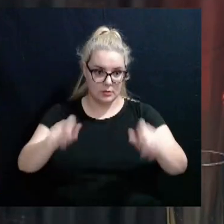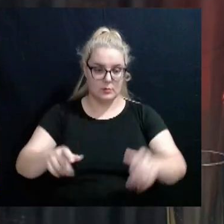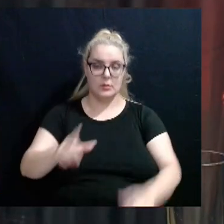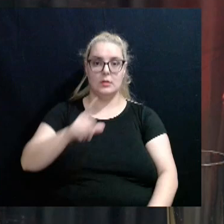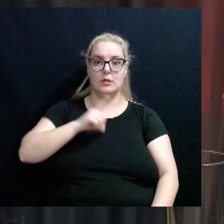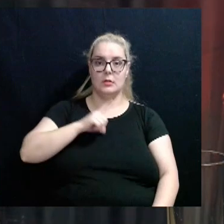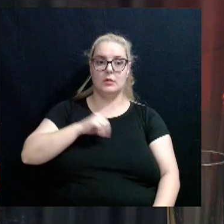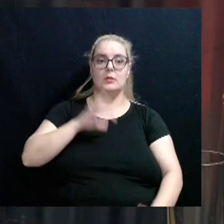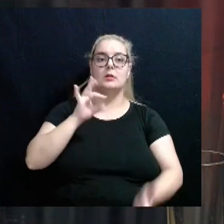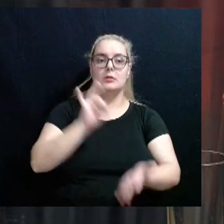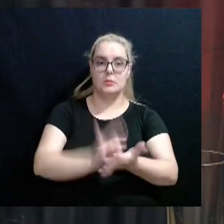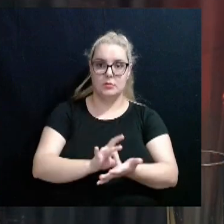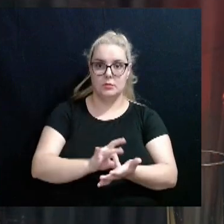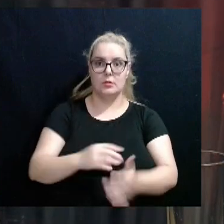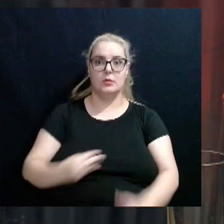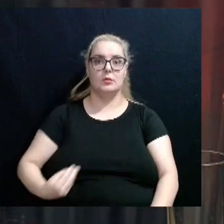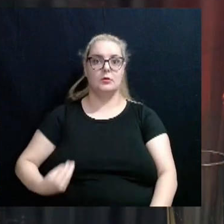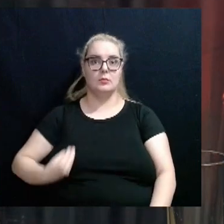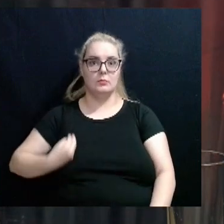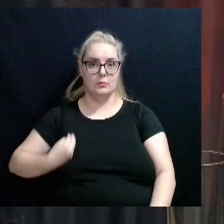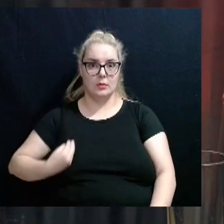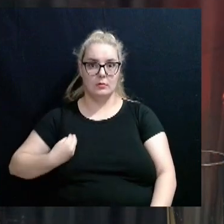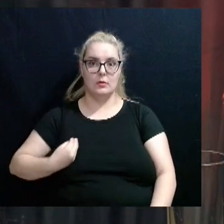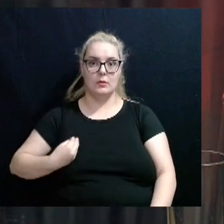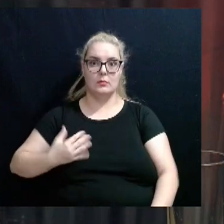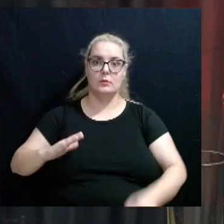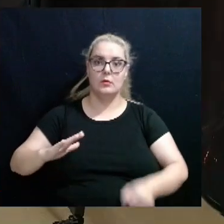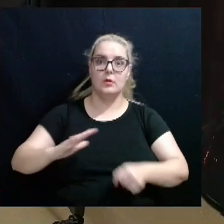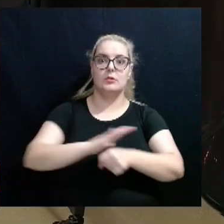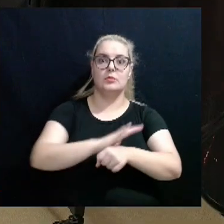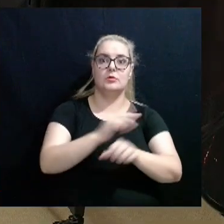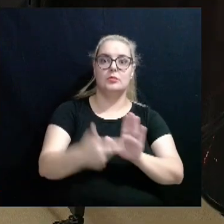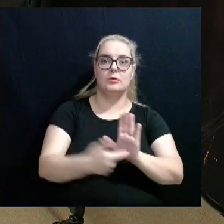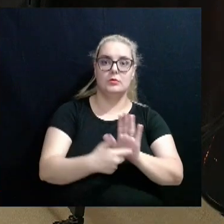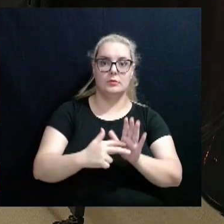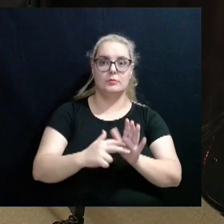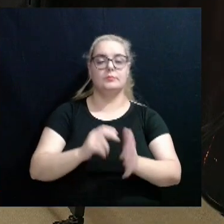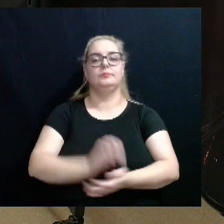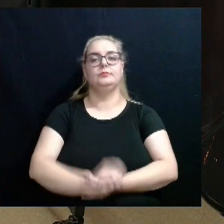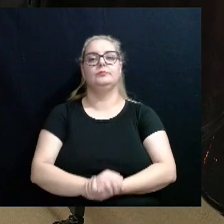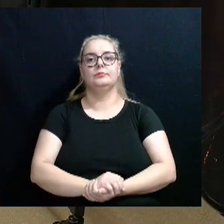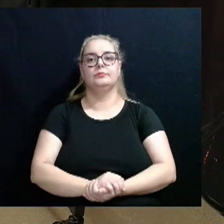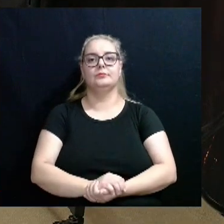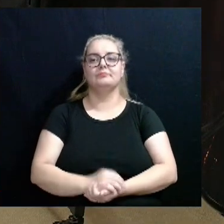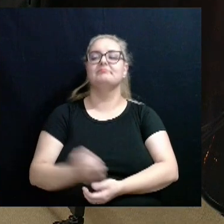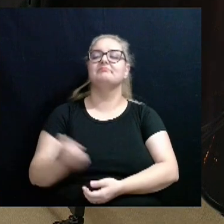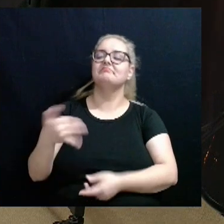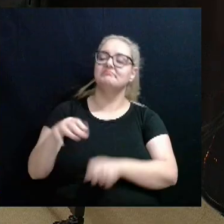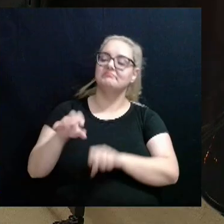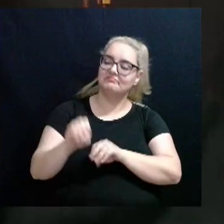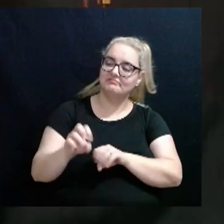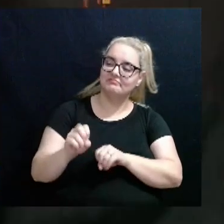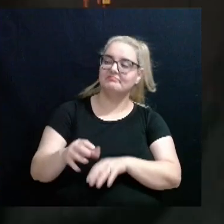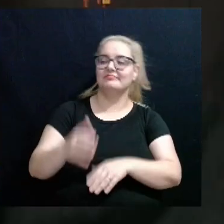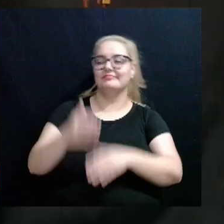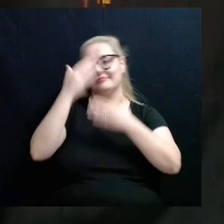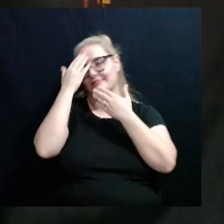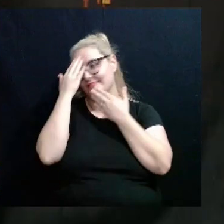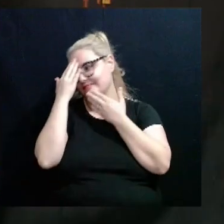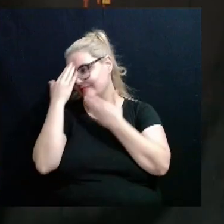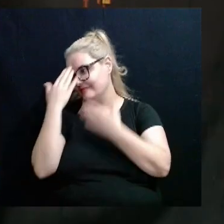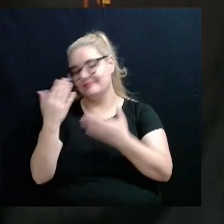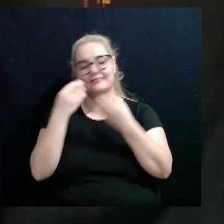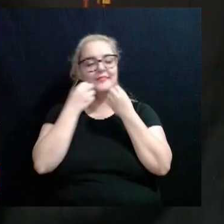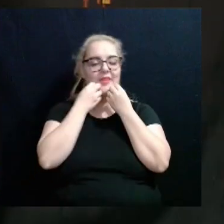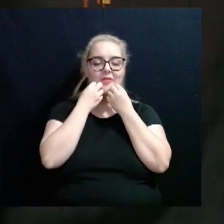uma vida carregada de sentido e de significados. Quanto ensinamento, professor, muito bom, né? O programa